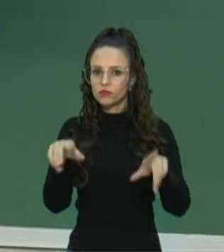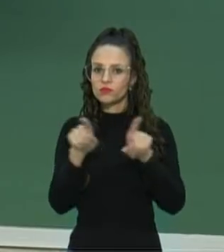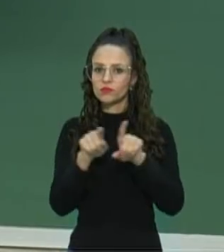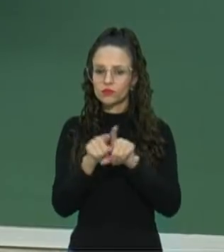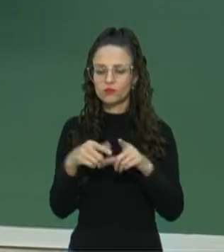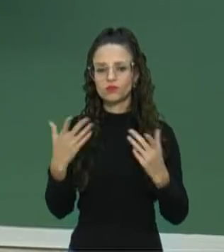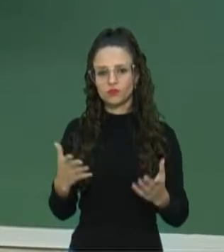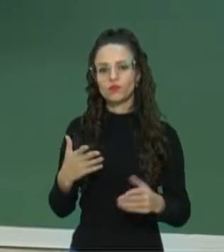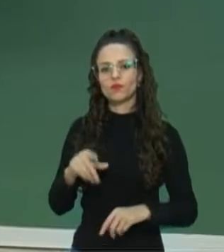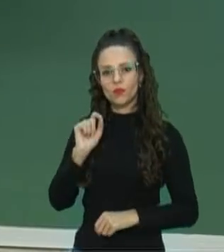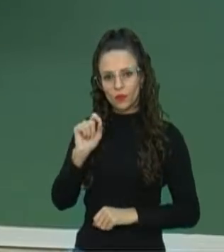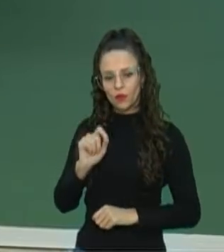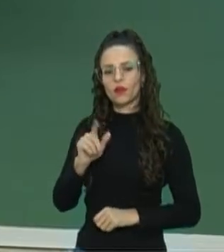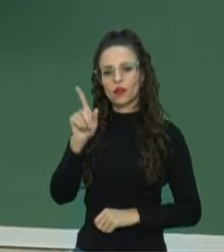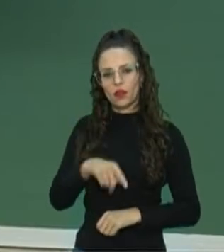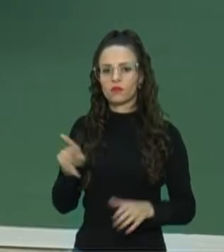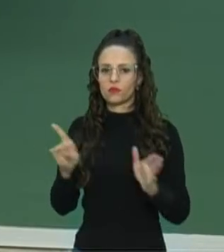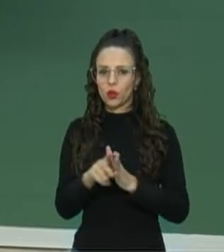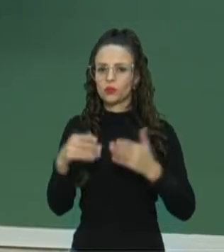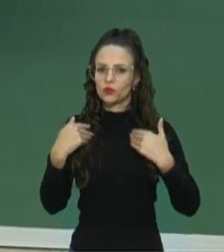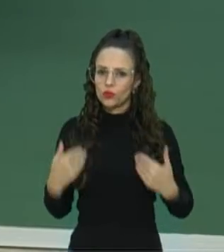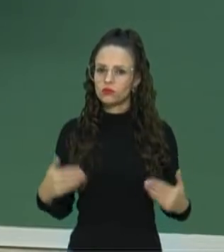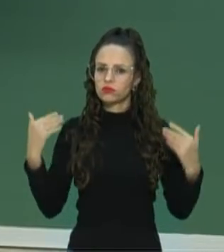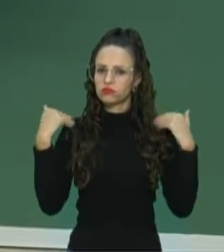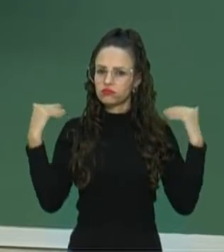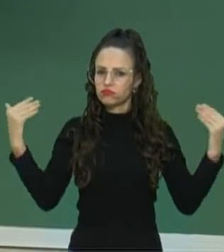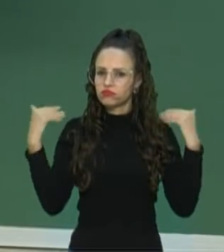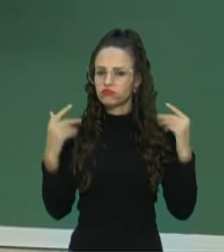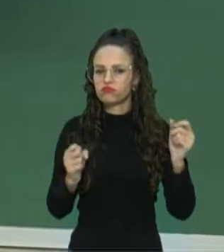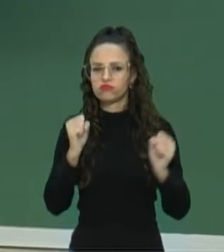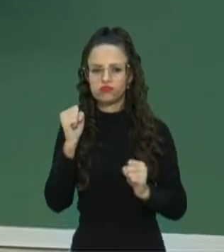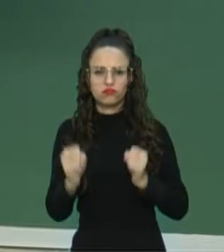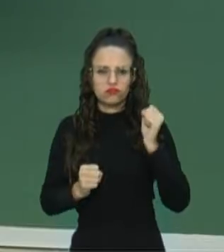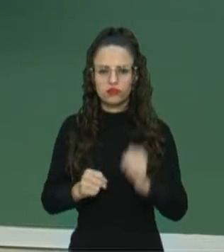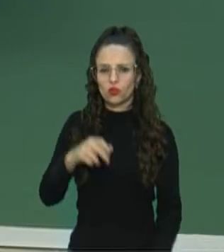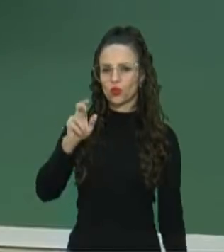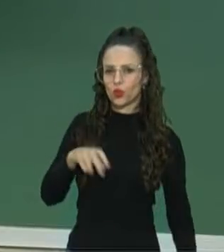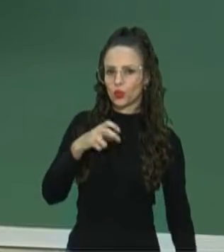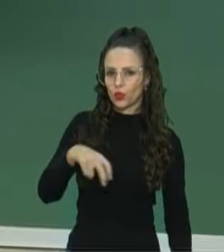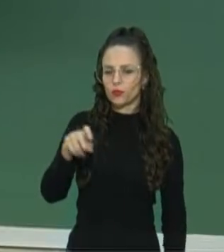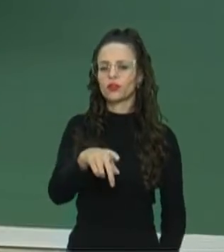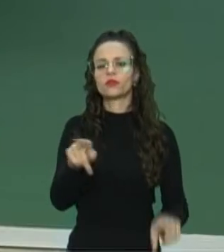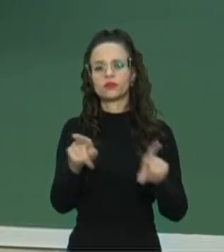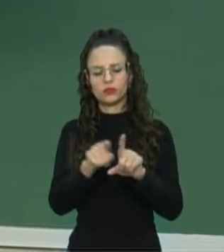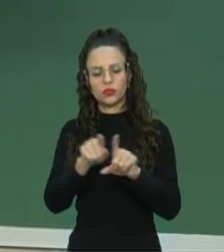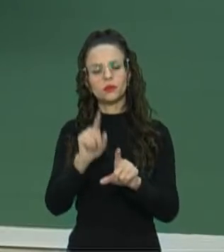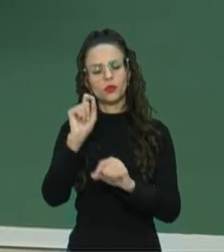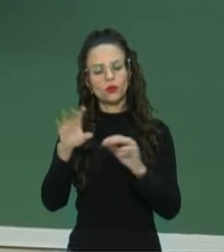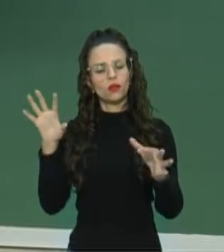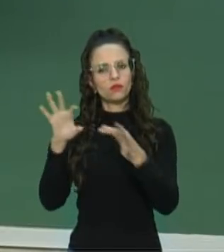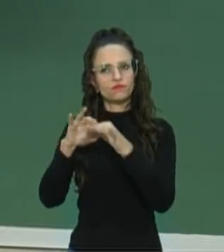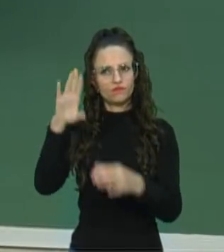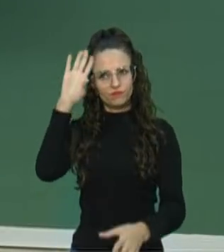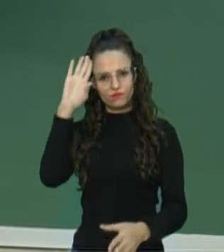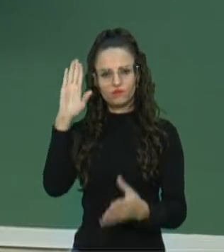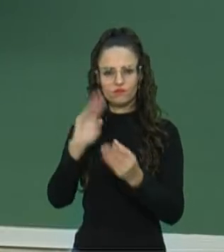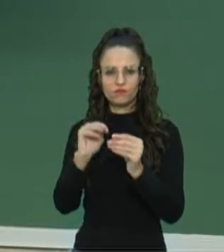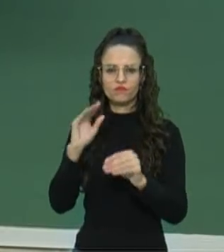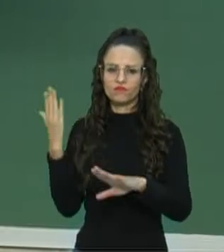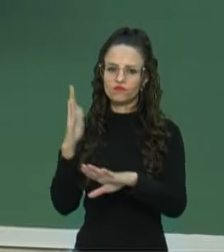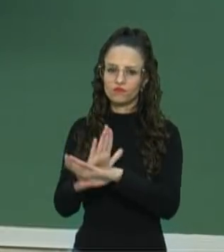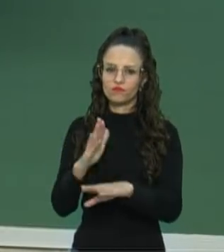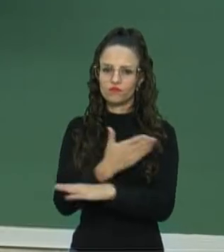Então, além da atividade física que você vai estar realizando ali, correndo, caminhando, você vai ter que também estar